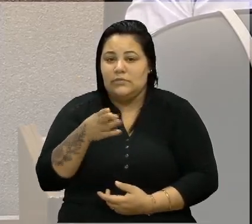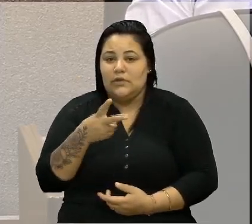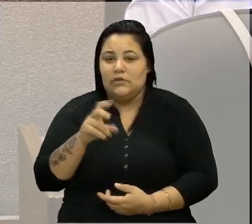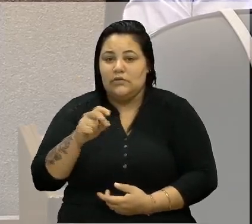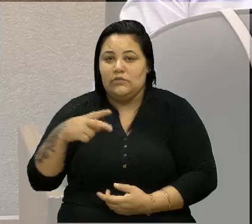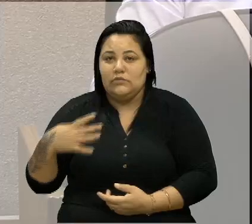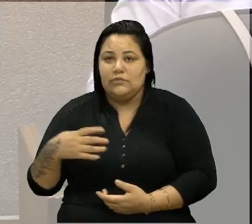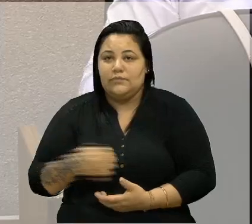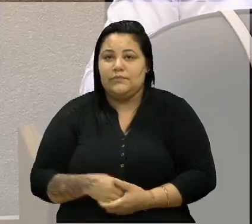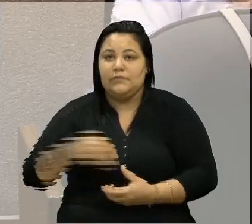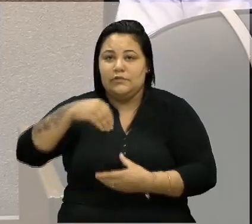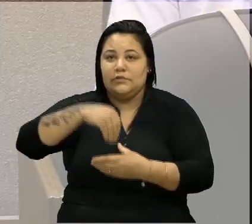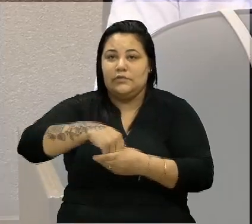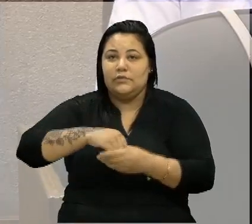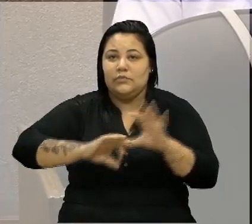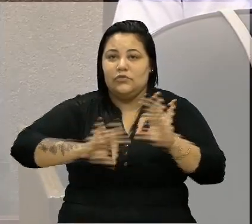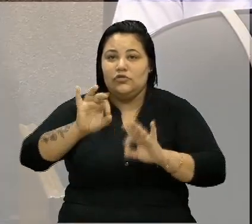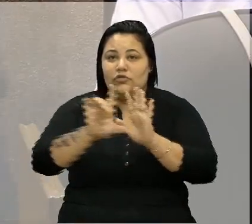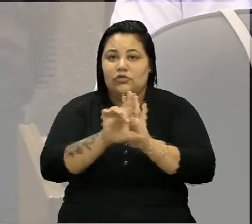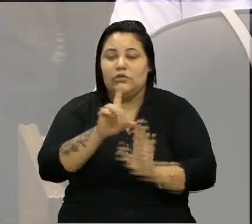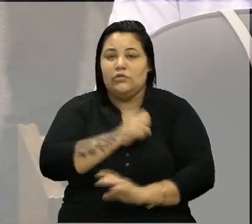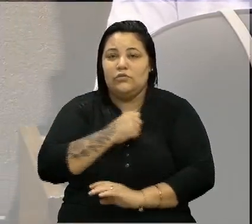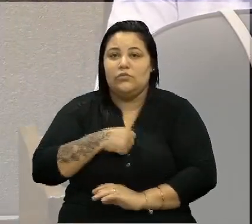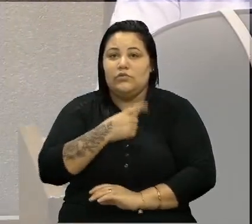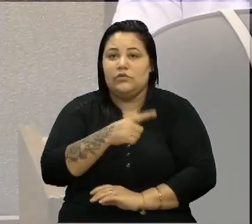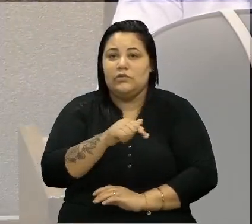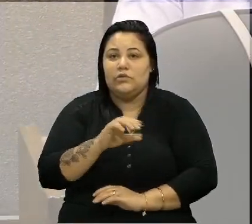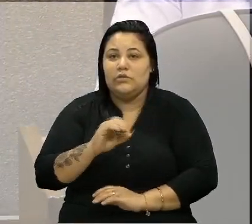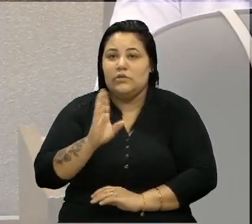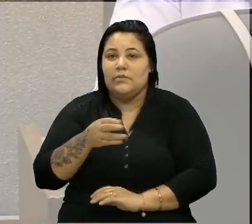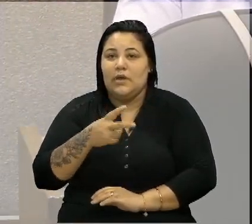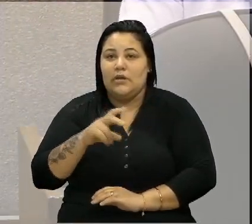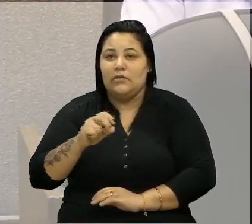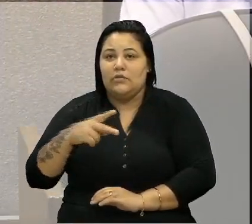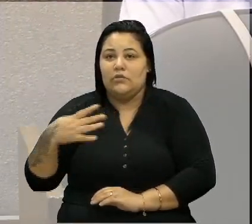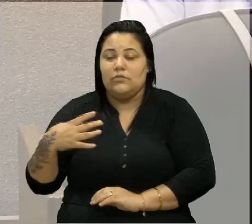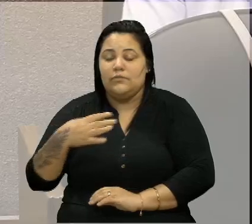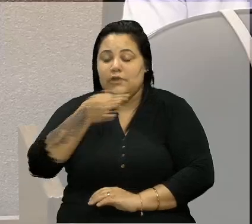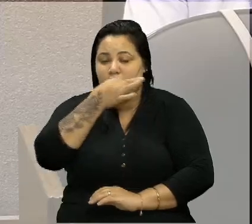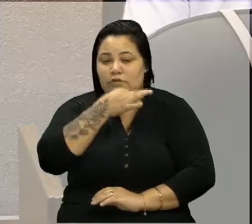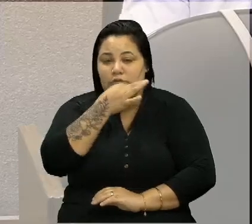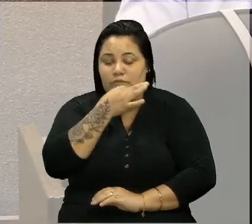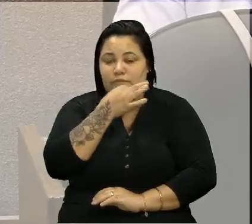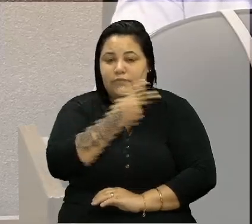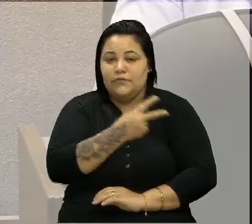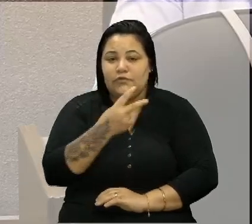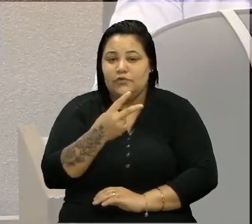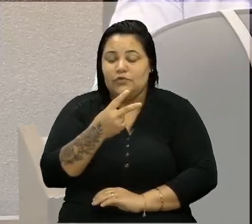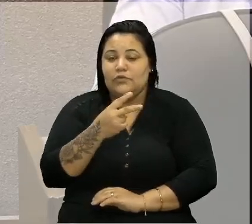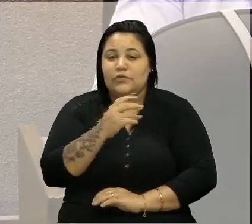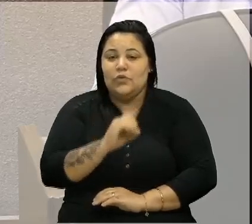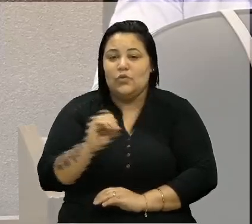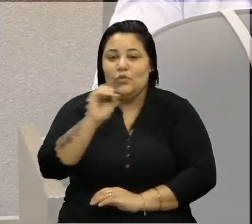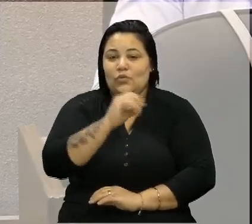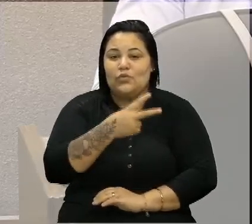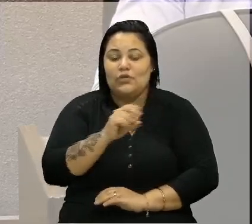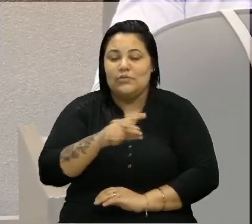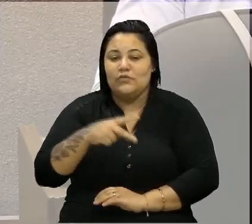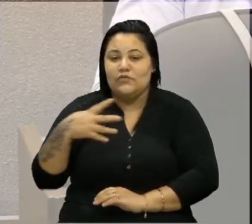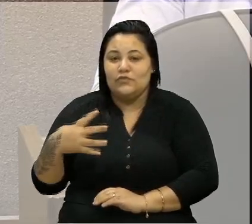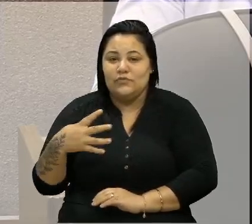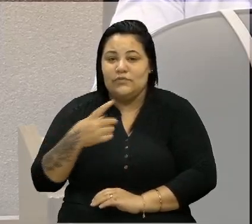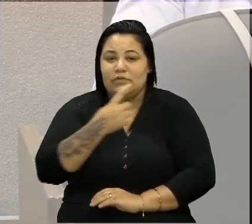215/2024, contendo o projeto de lei número 170/2024. Caxias do Sul, 22 de outubro de